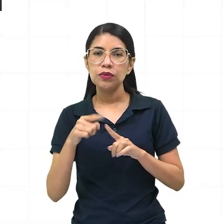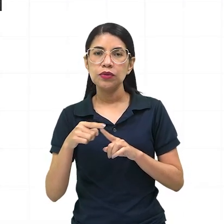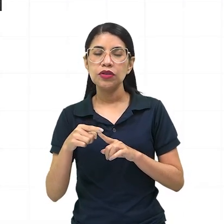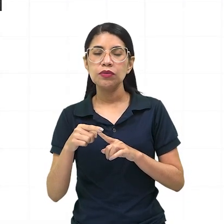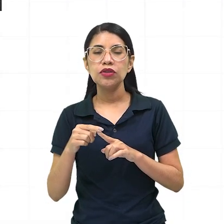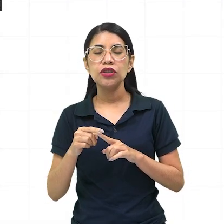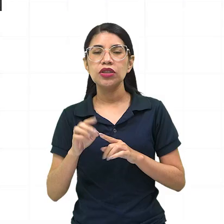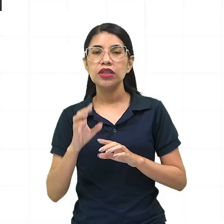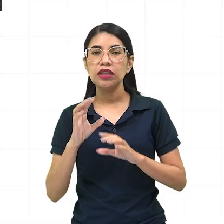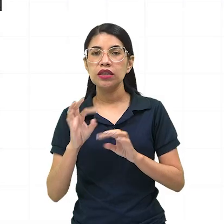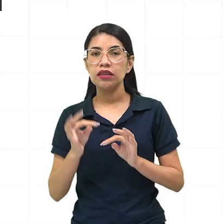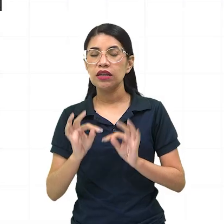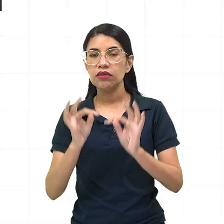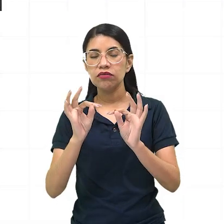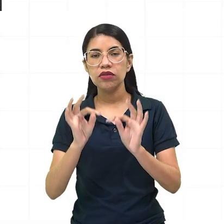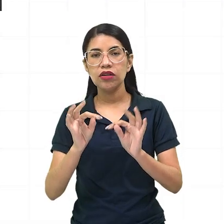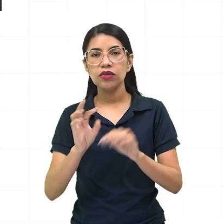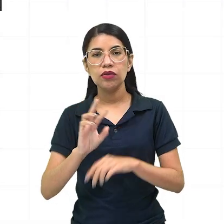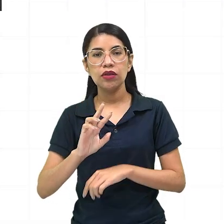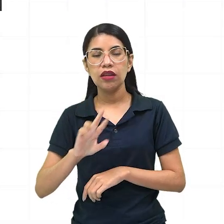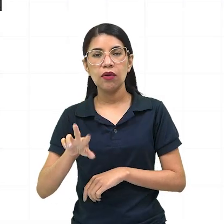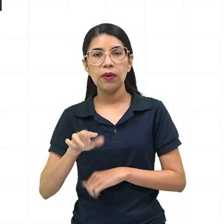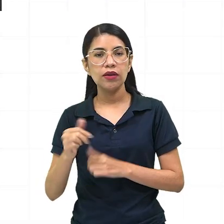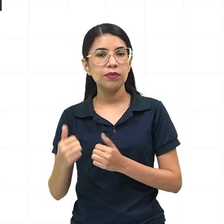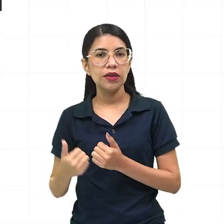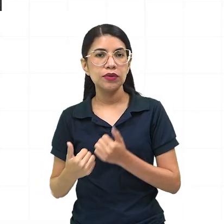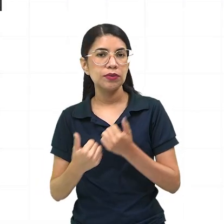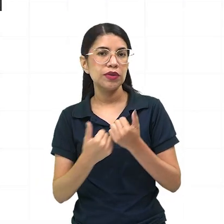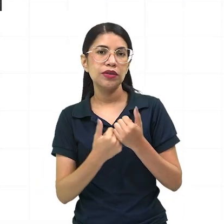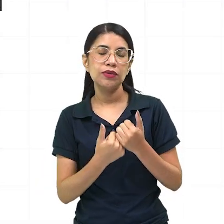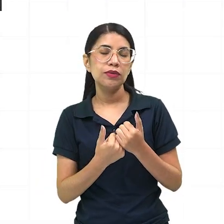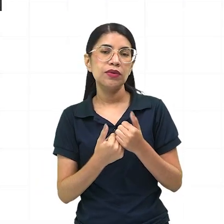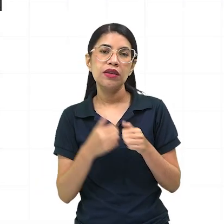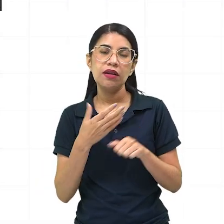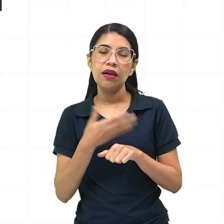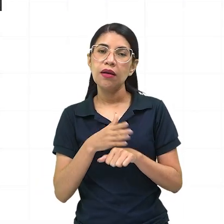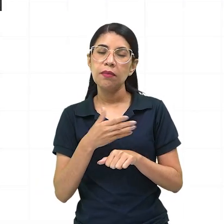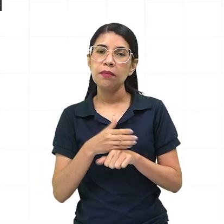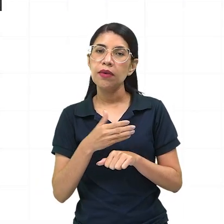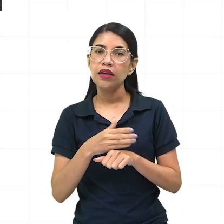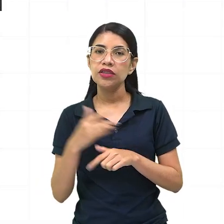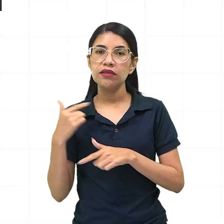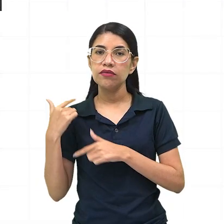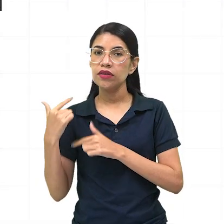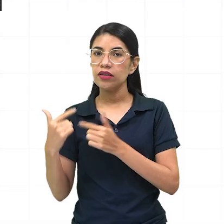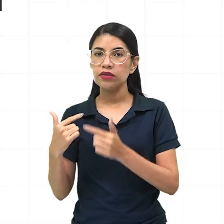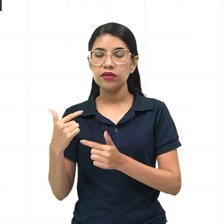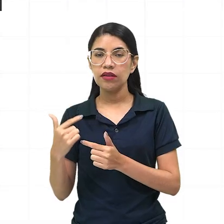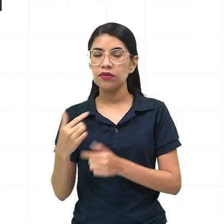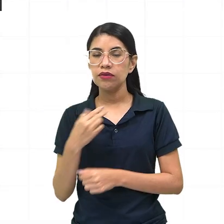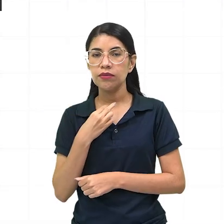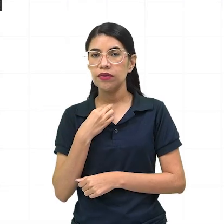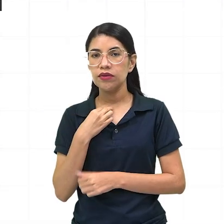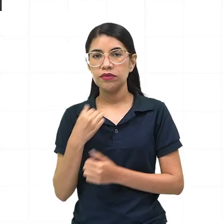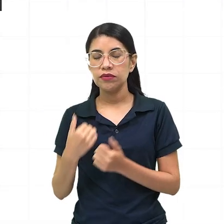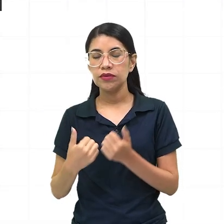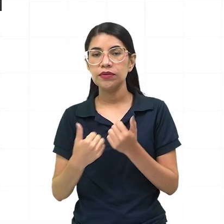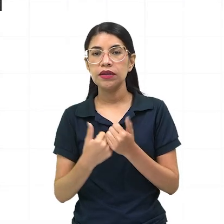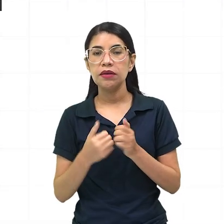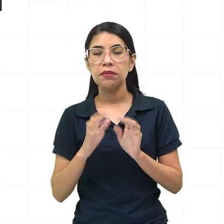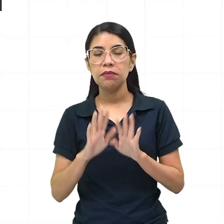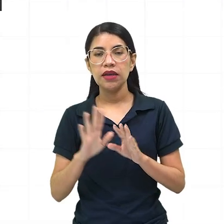tecnologia não substituem de jeito nenhum a prática religiosa tradicional, mas